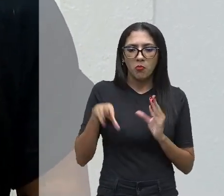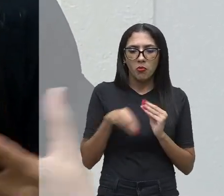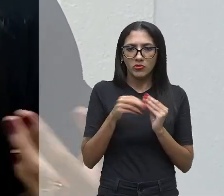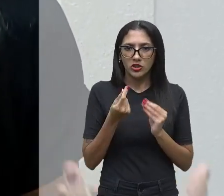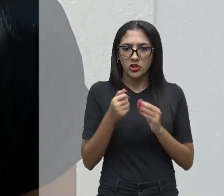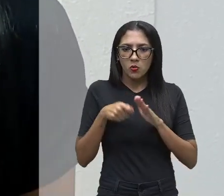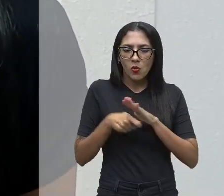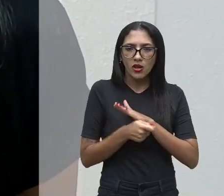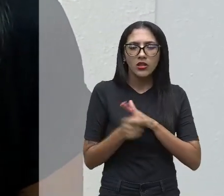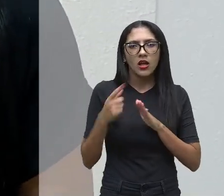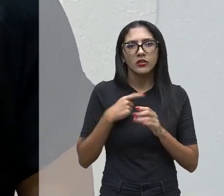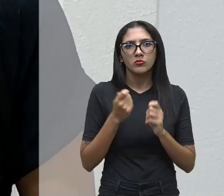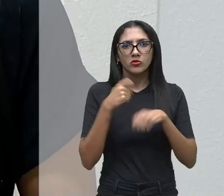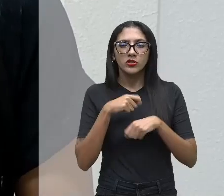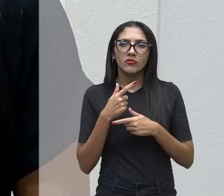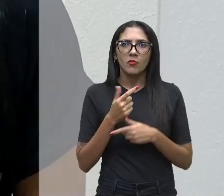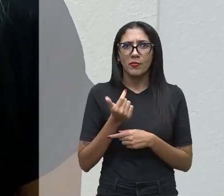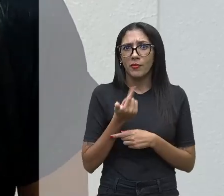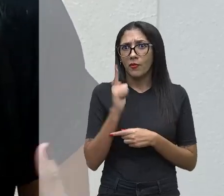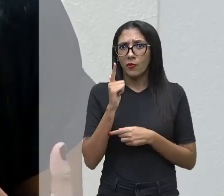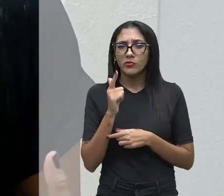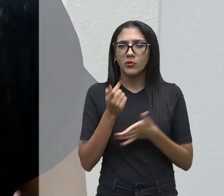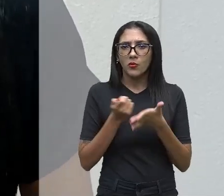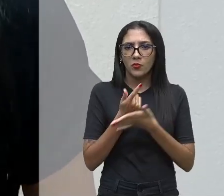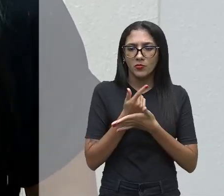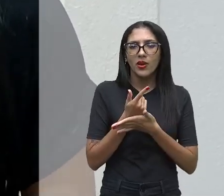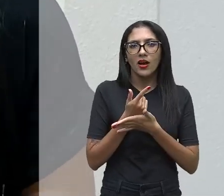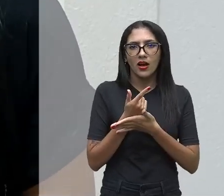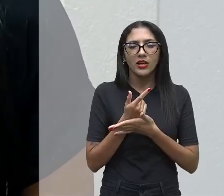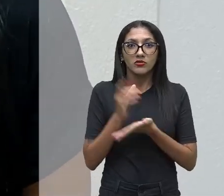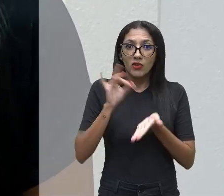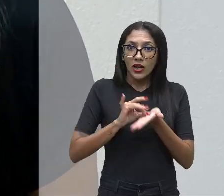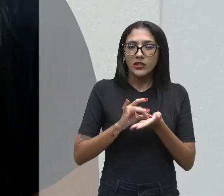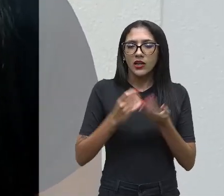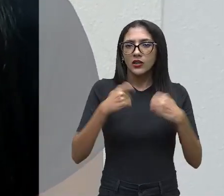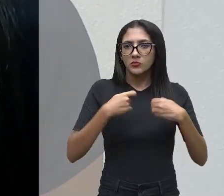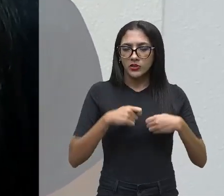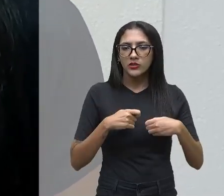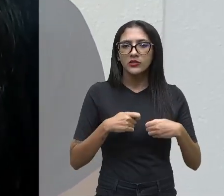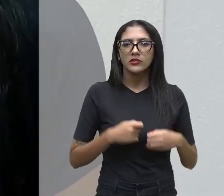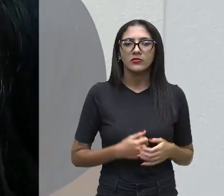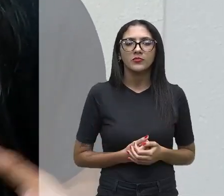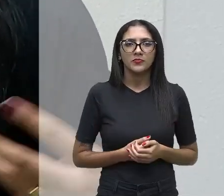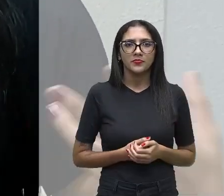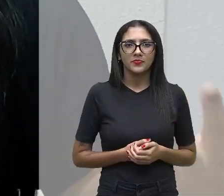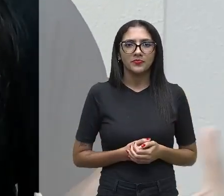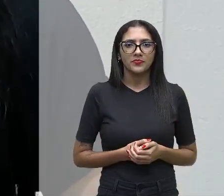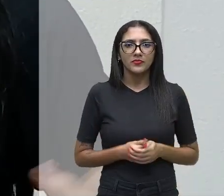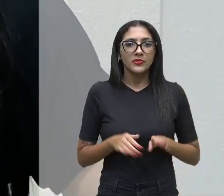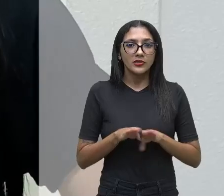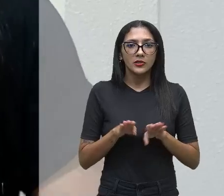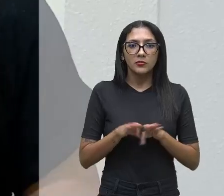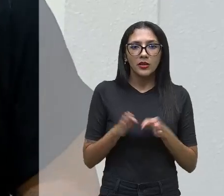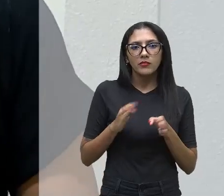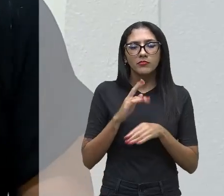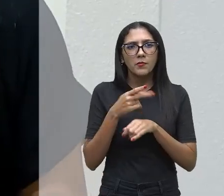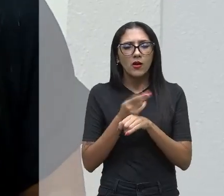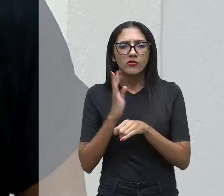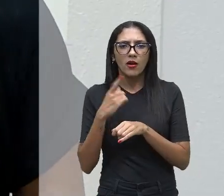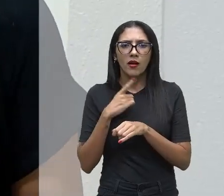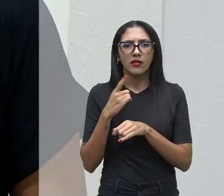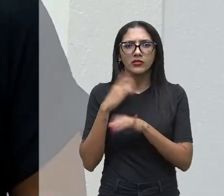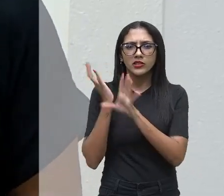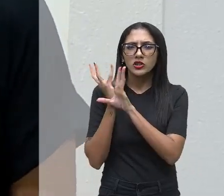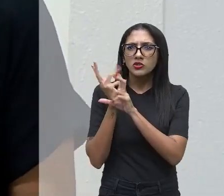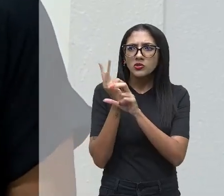a comprar outra coisa mais necessária, e também que quando eu somo, né, quando a